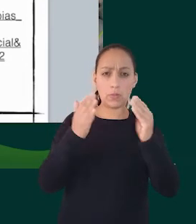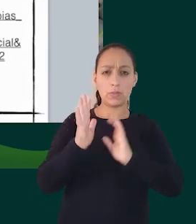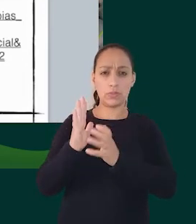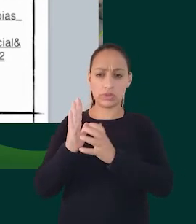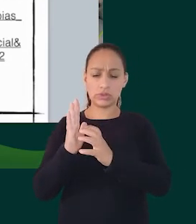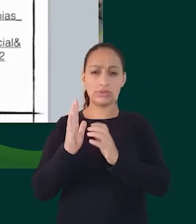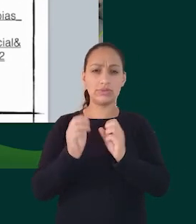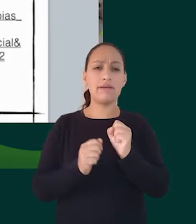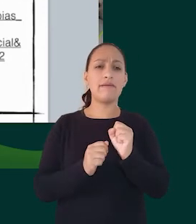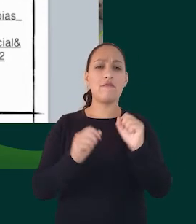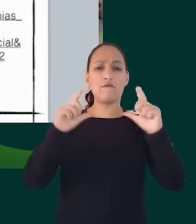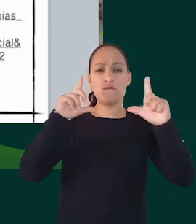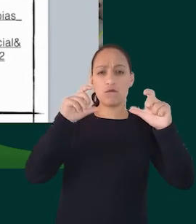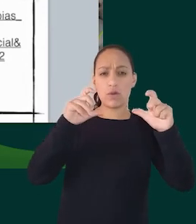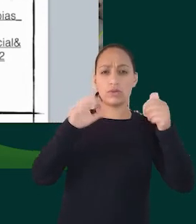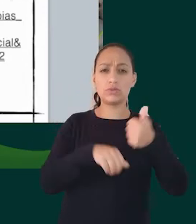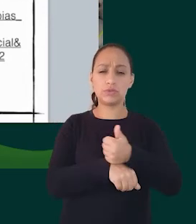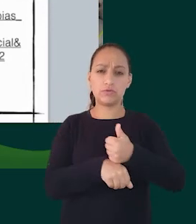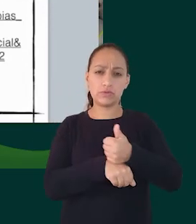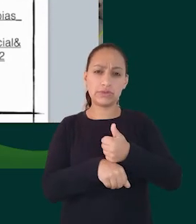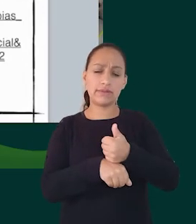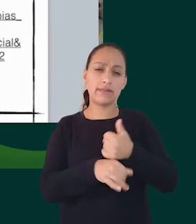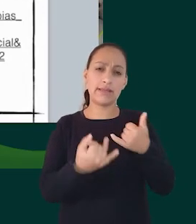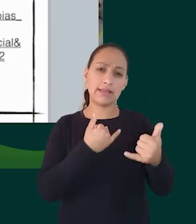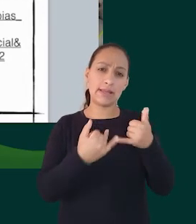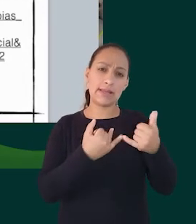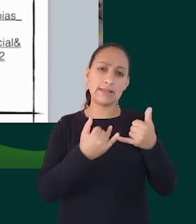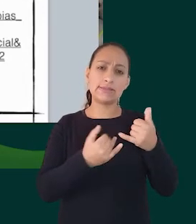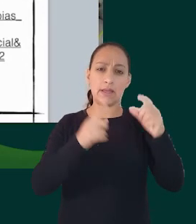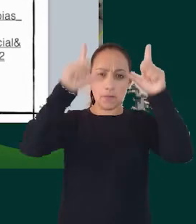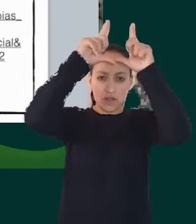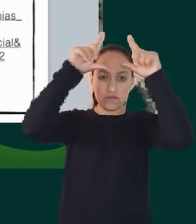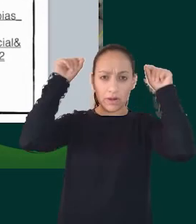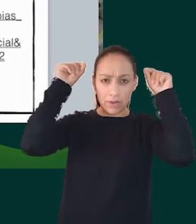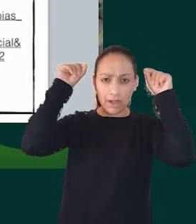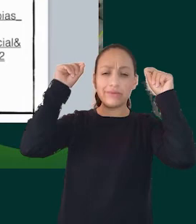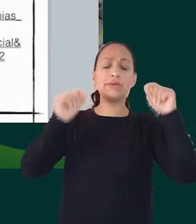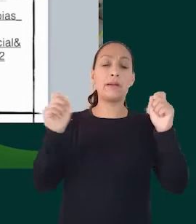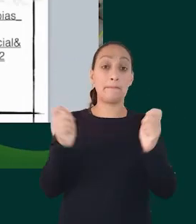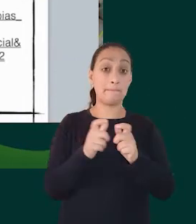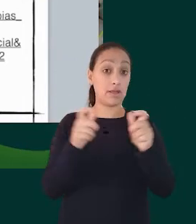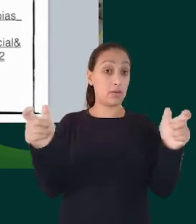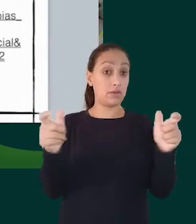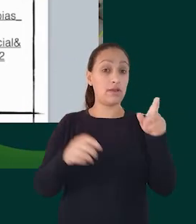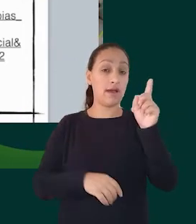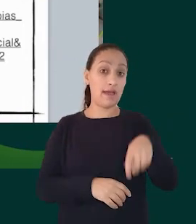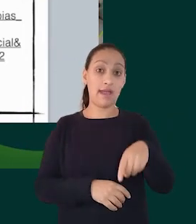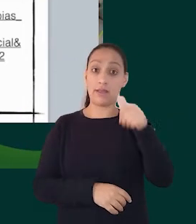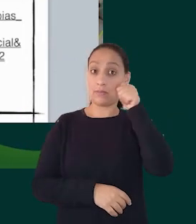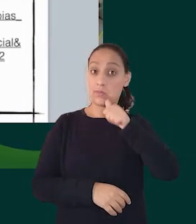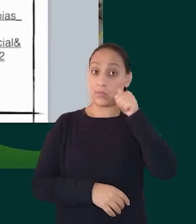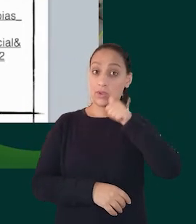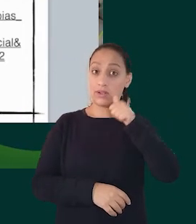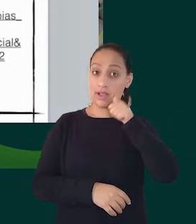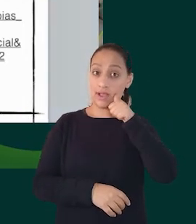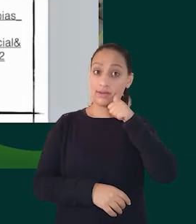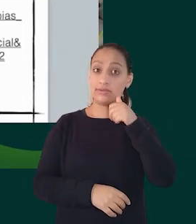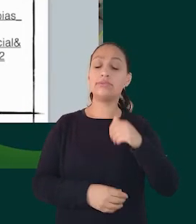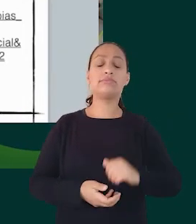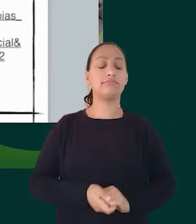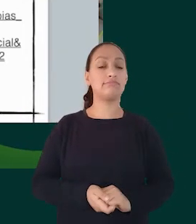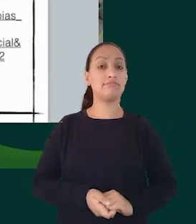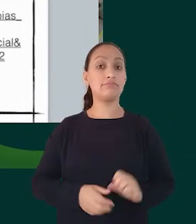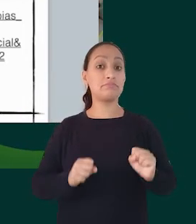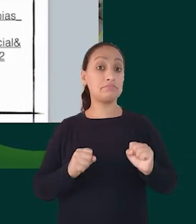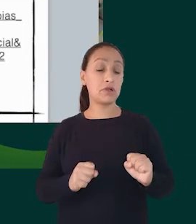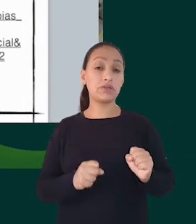com fotos de profissionais de enfermagem, por exemplo, que, na sua maioria, são do gênero feminino, né, poderia